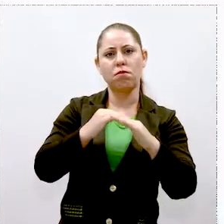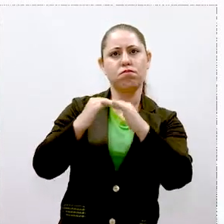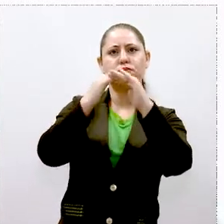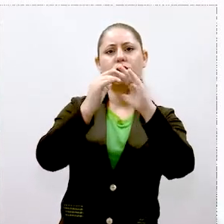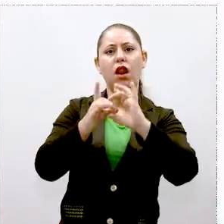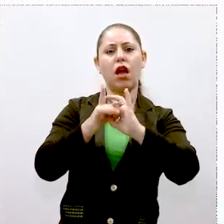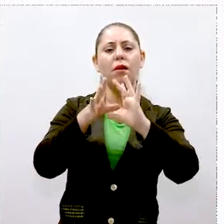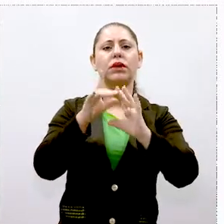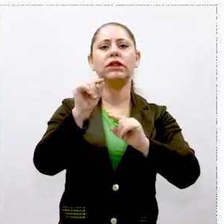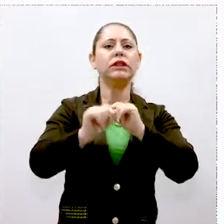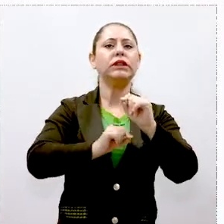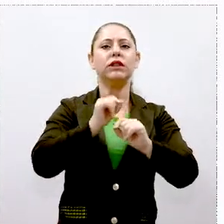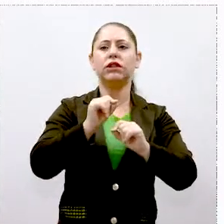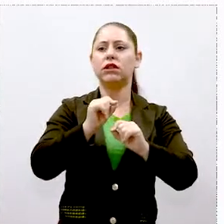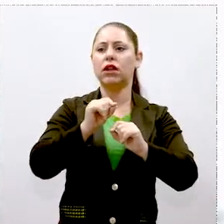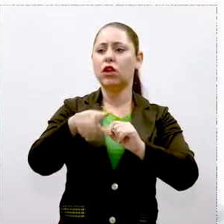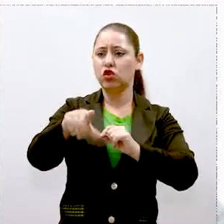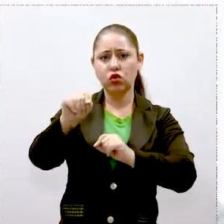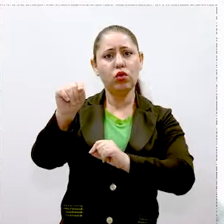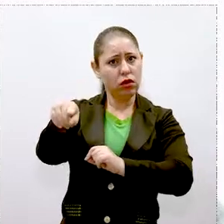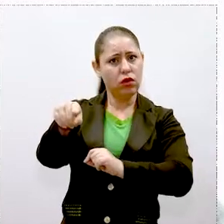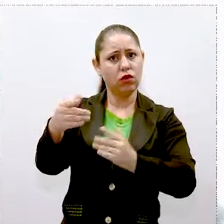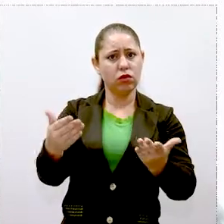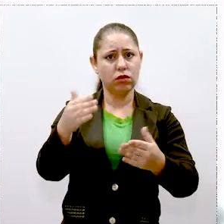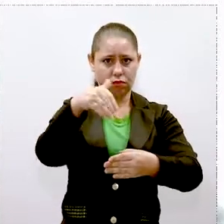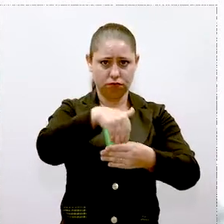democracia que permitiu que ele fosse eleito.